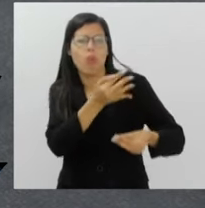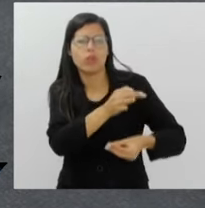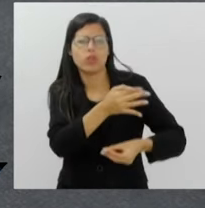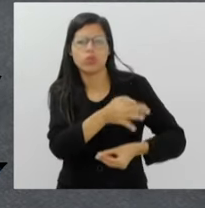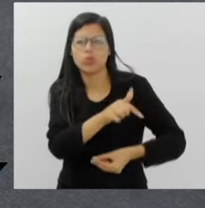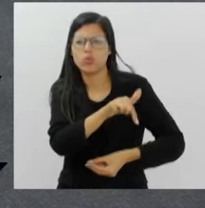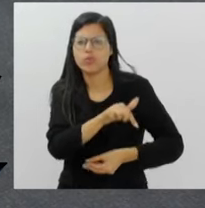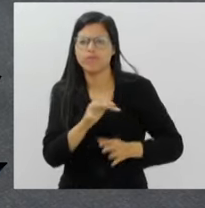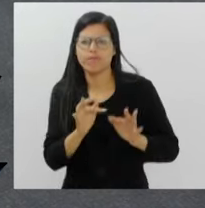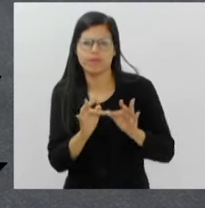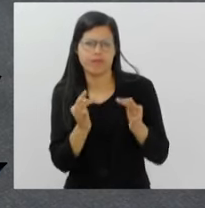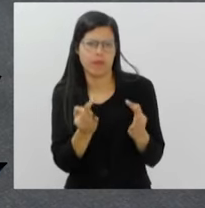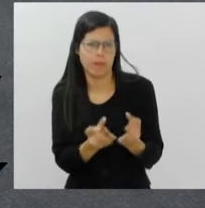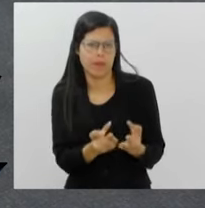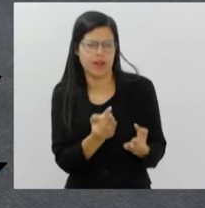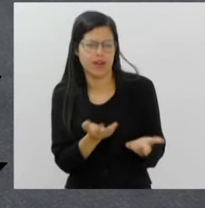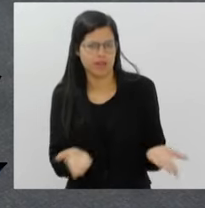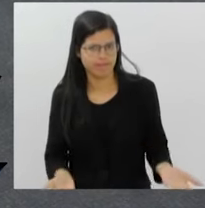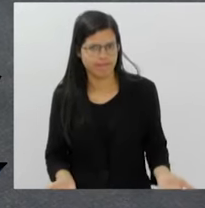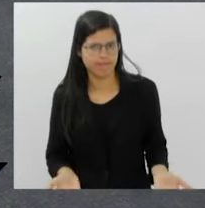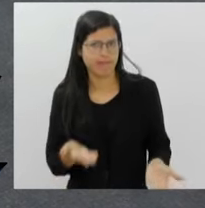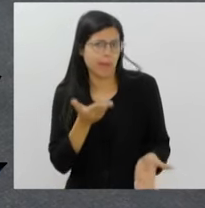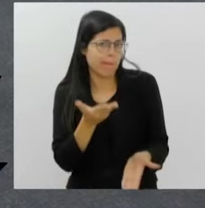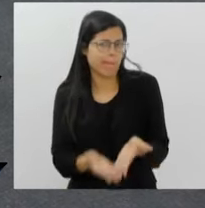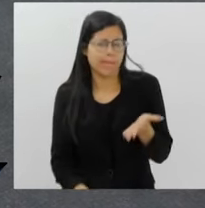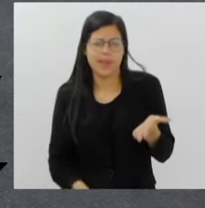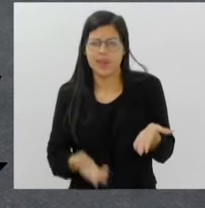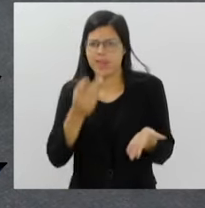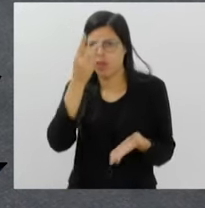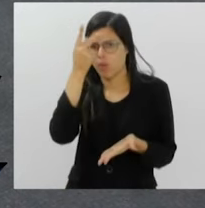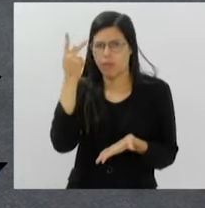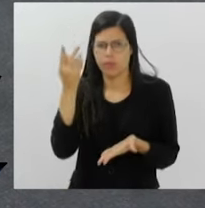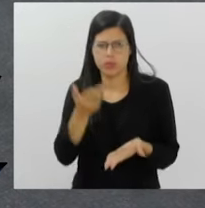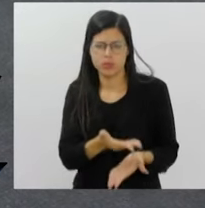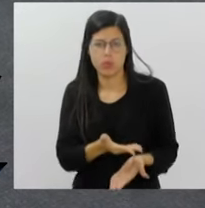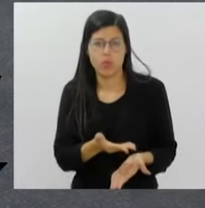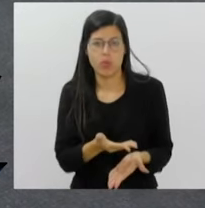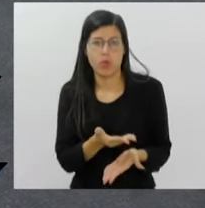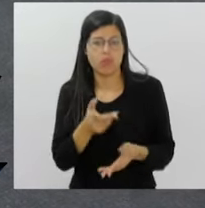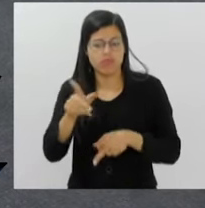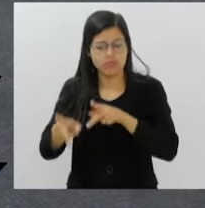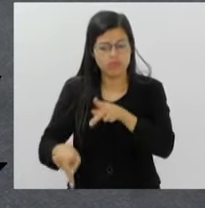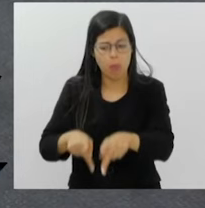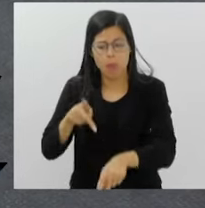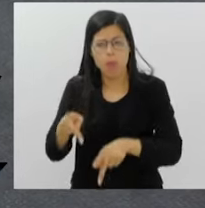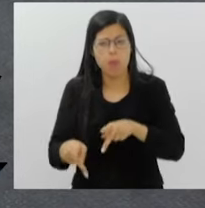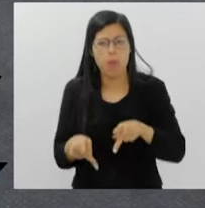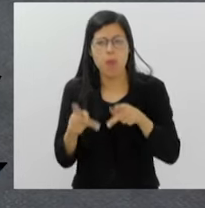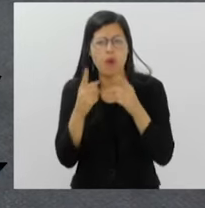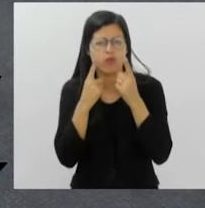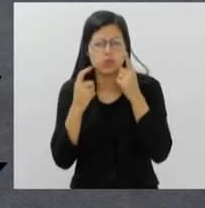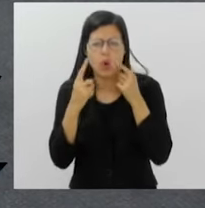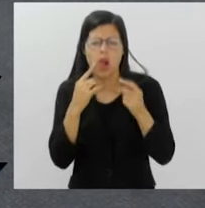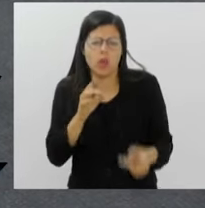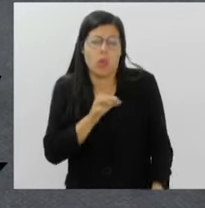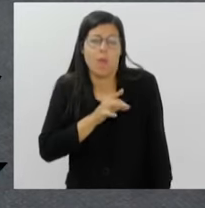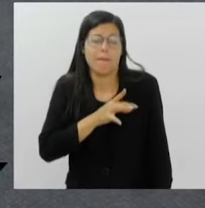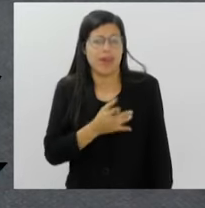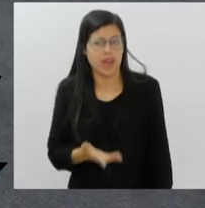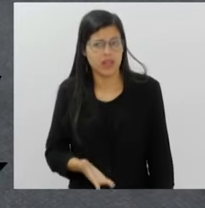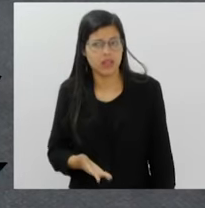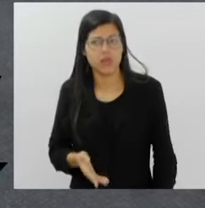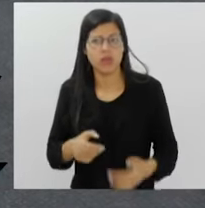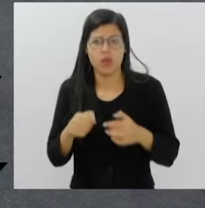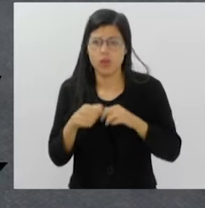querido? A população acuada, chorando. E aí eu vou fazer o mesmo apelo que o